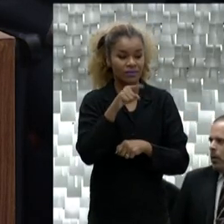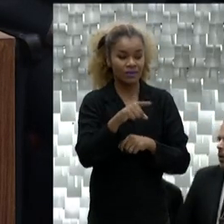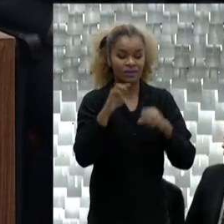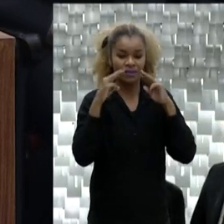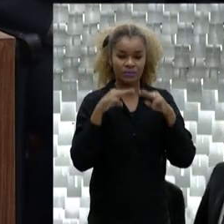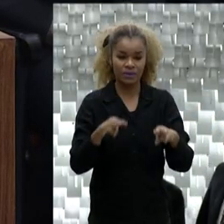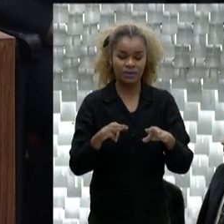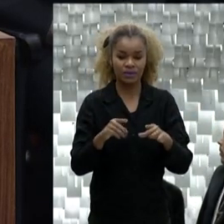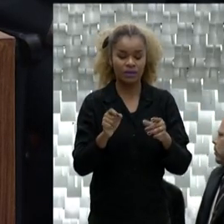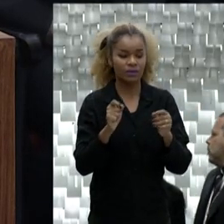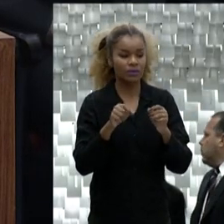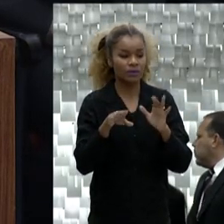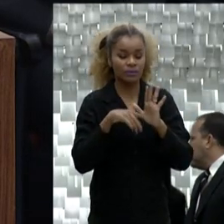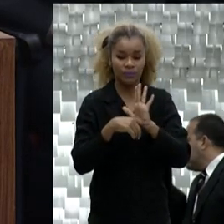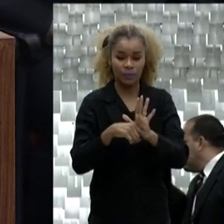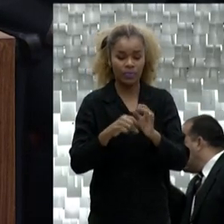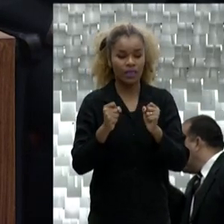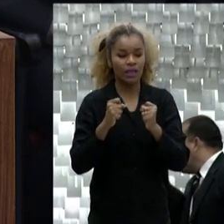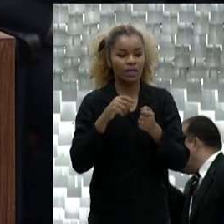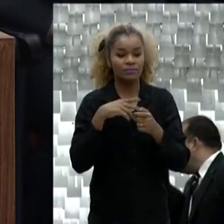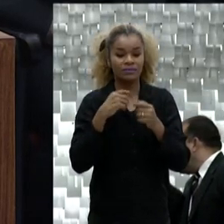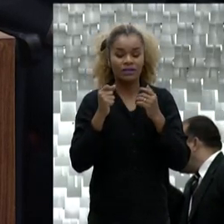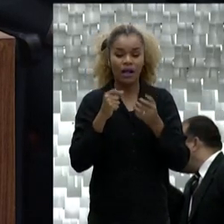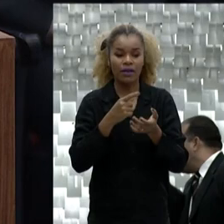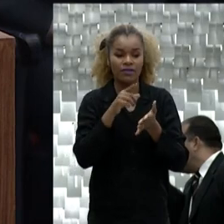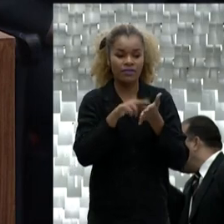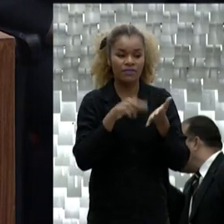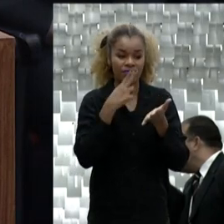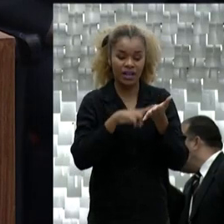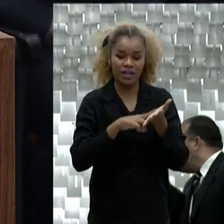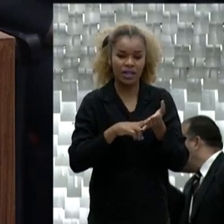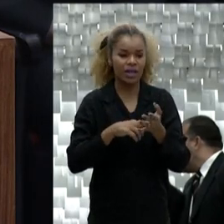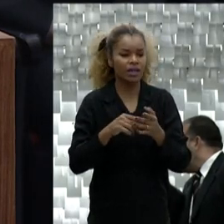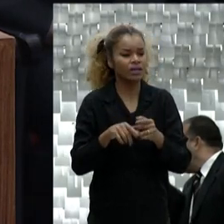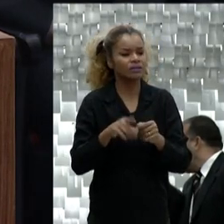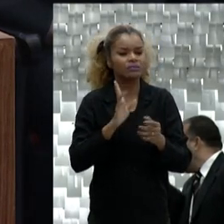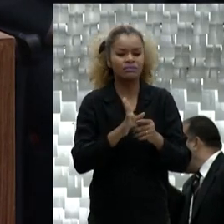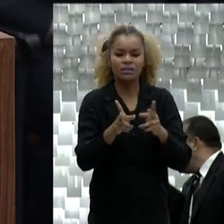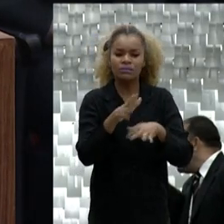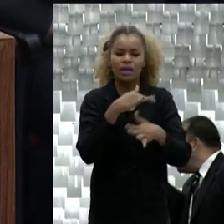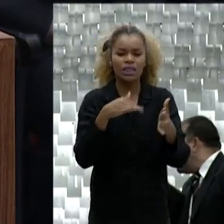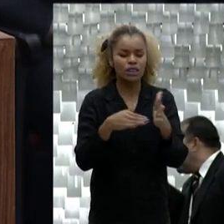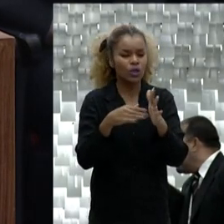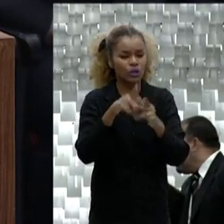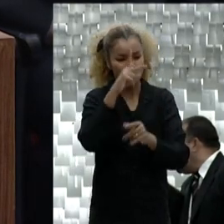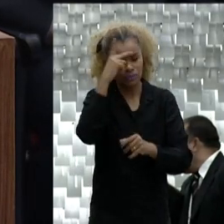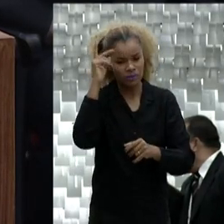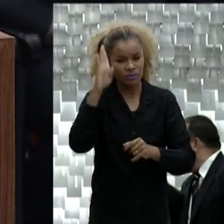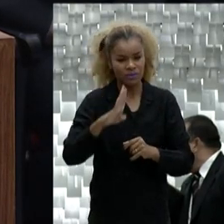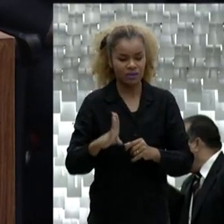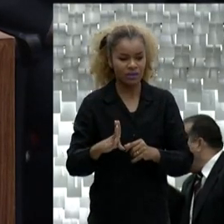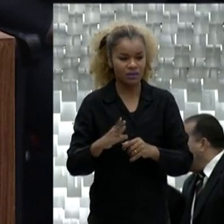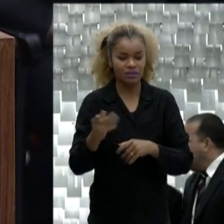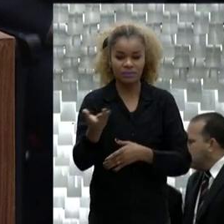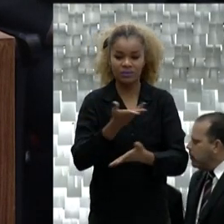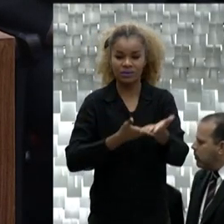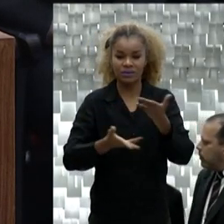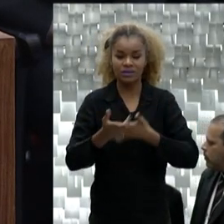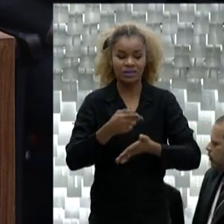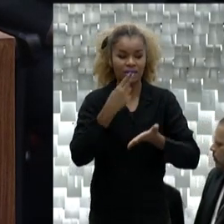emissão filatérica passa a fazer parte do dia a dia de todos os brasileiros, com a circulação